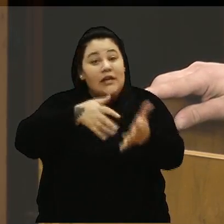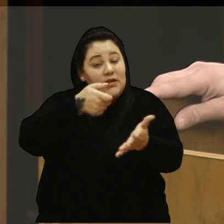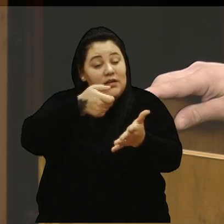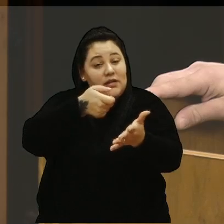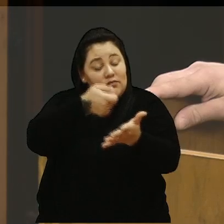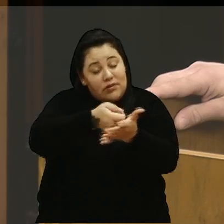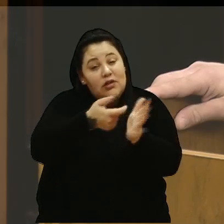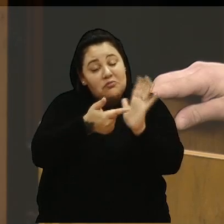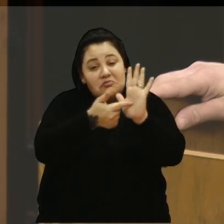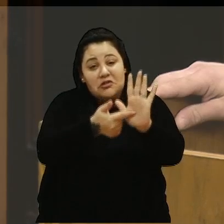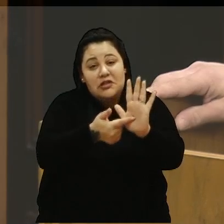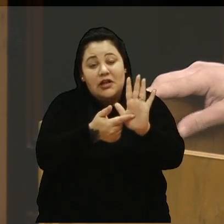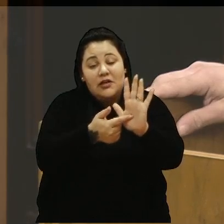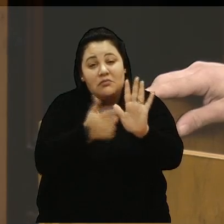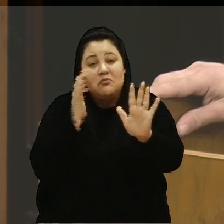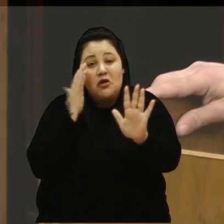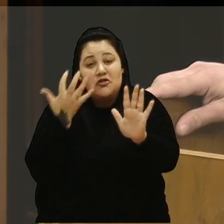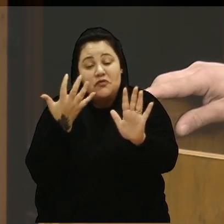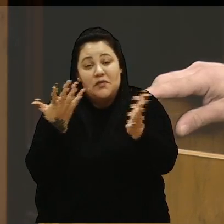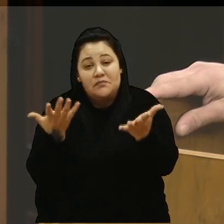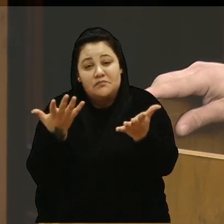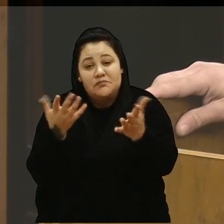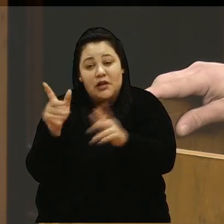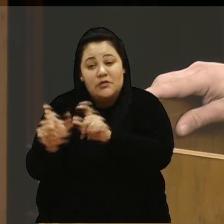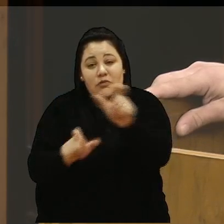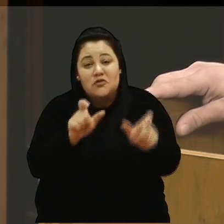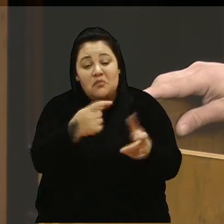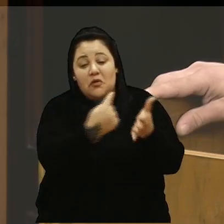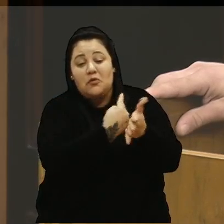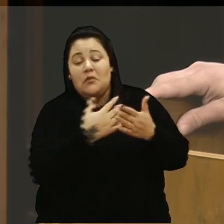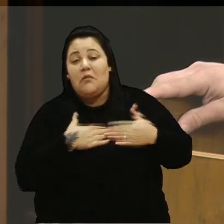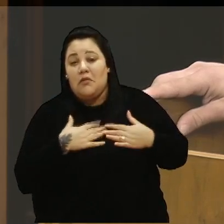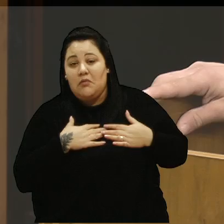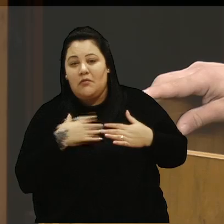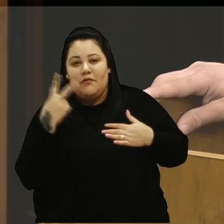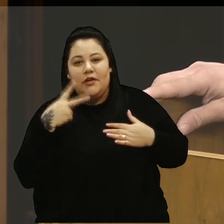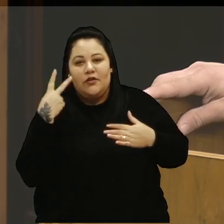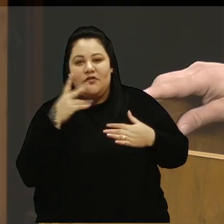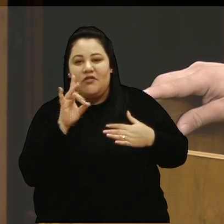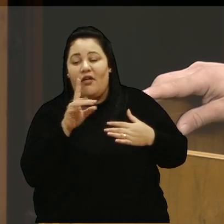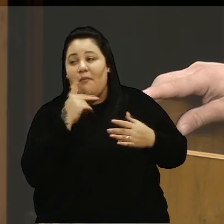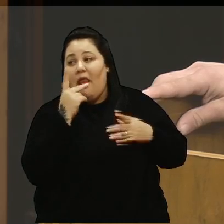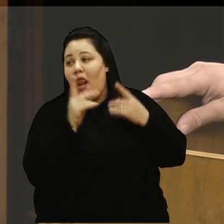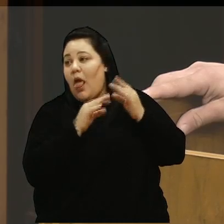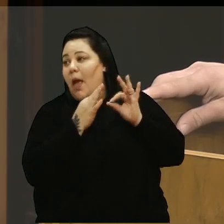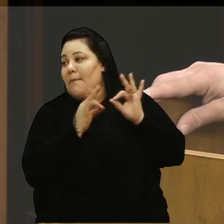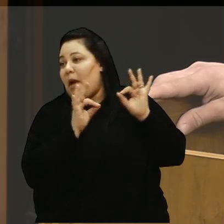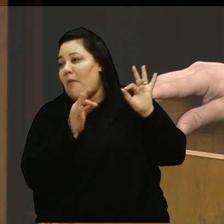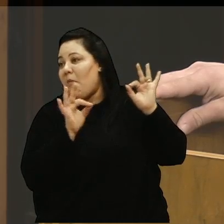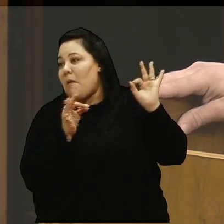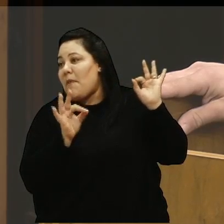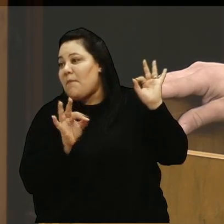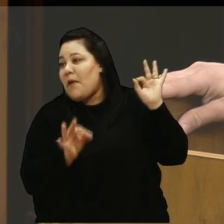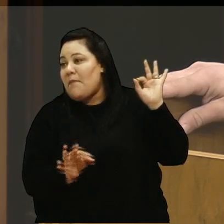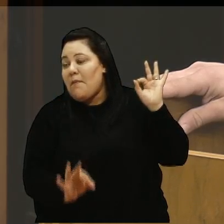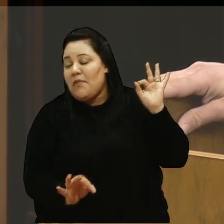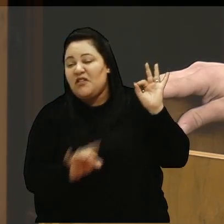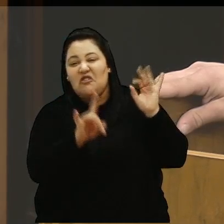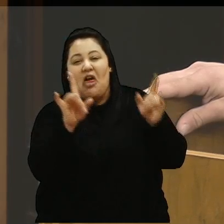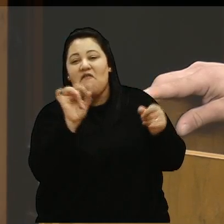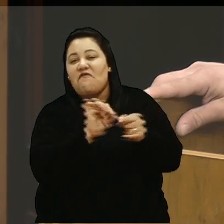solução. E as pessoas me perguntam, vereador, o senhor só fala, o senhor não